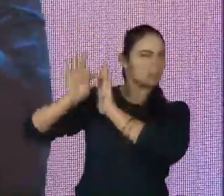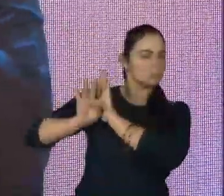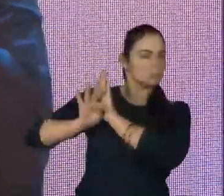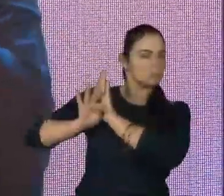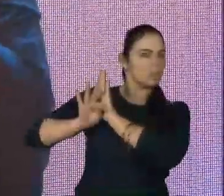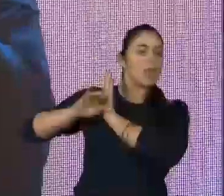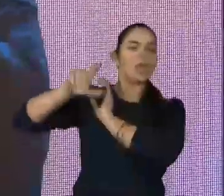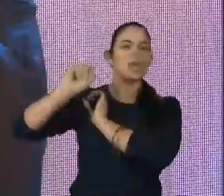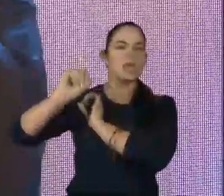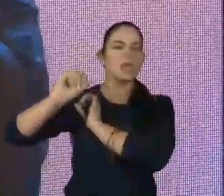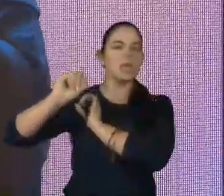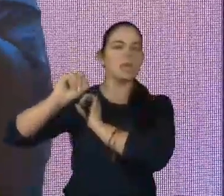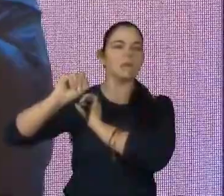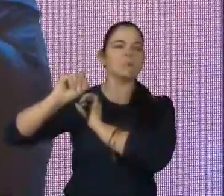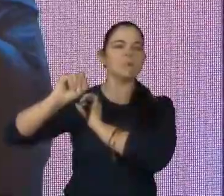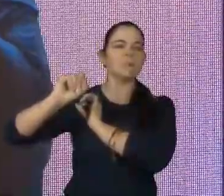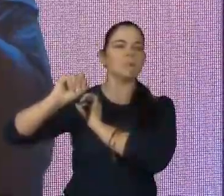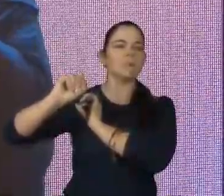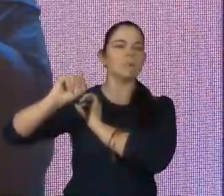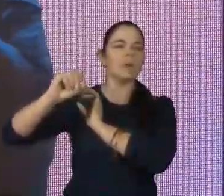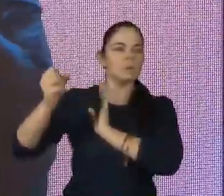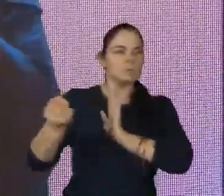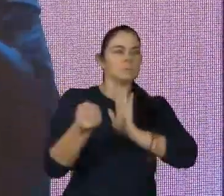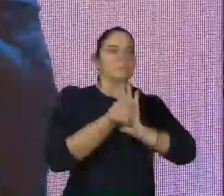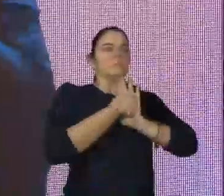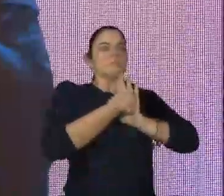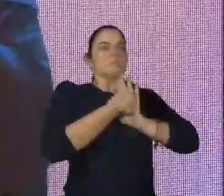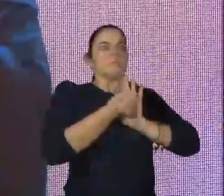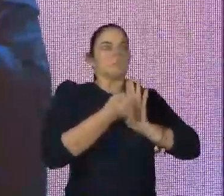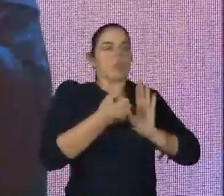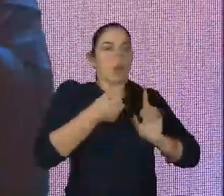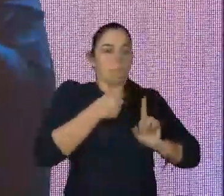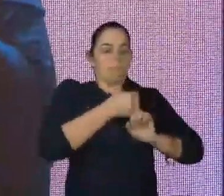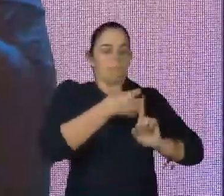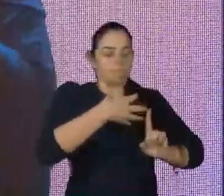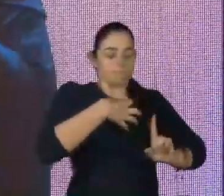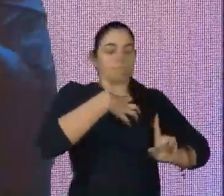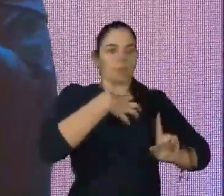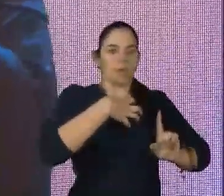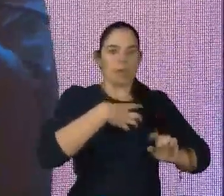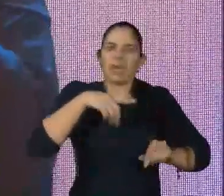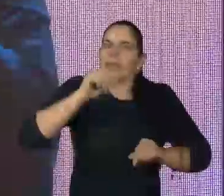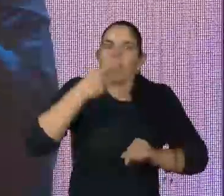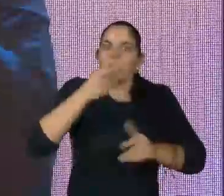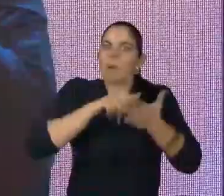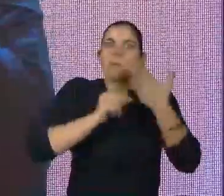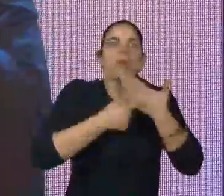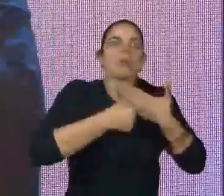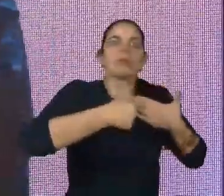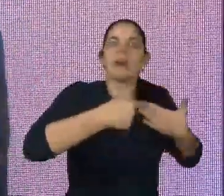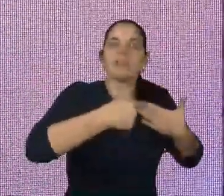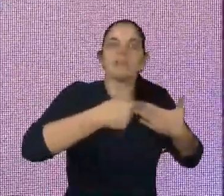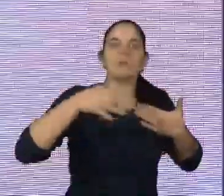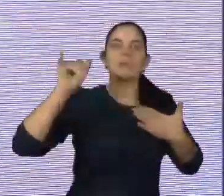tem um texto que eu fui marcada... Nossa, acho que dezenas, centenas de vezes, que é uma metáfora sobre a